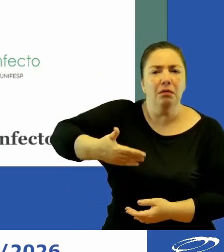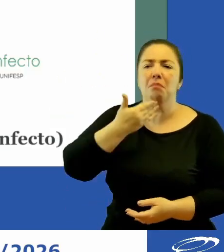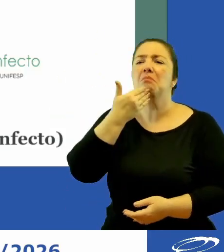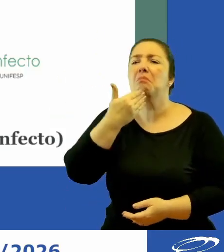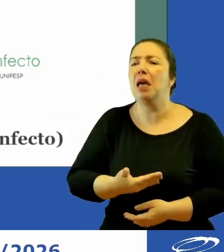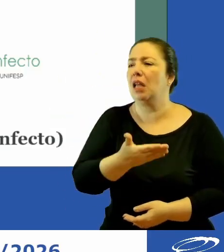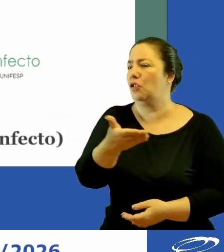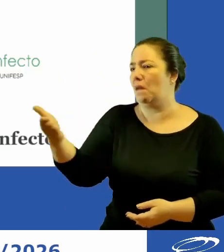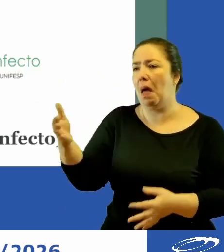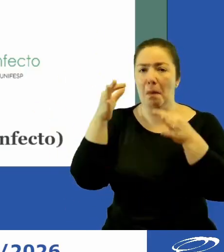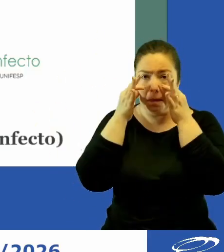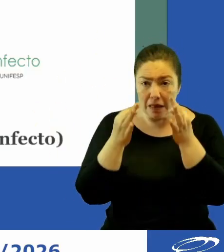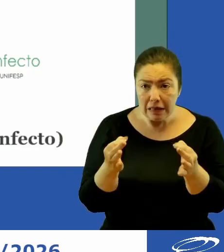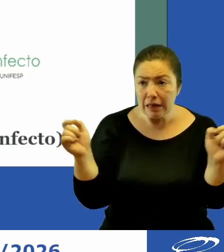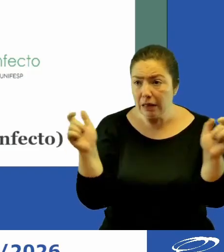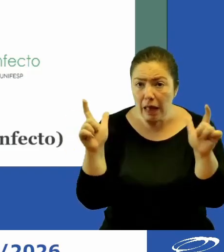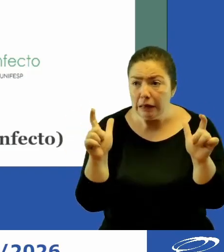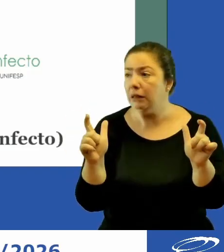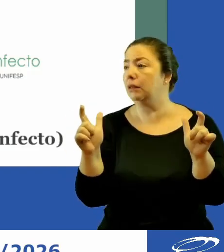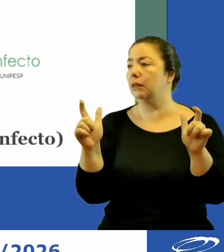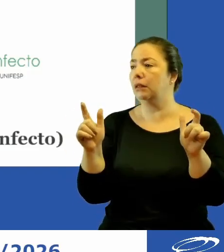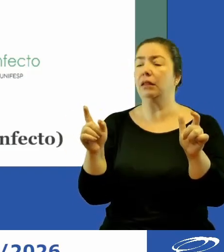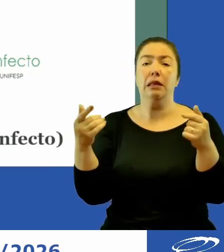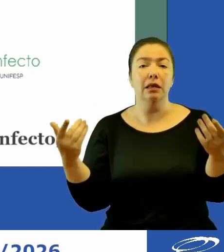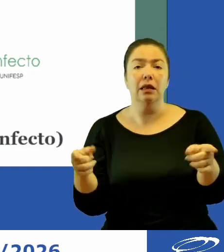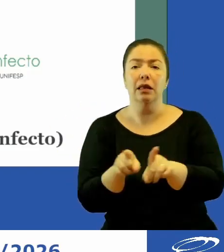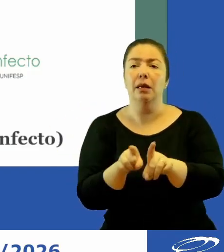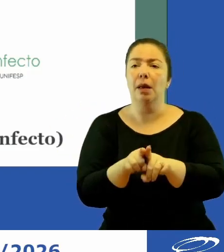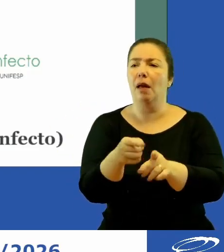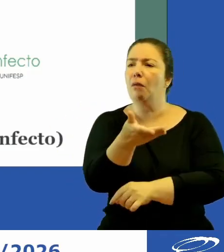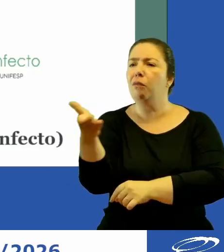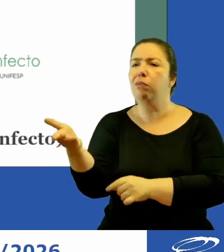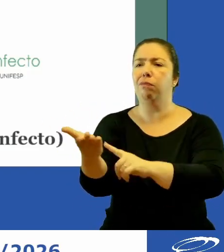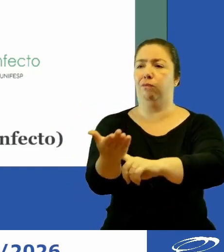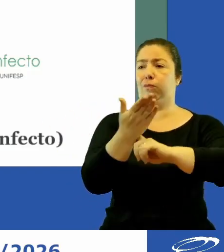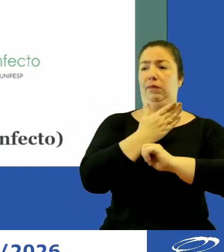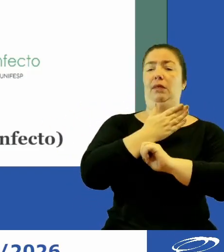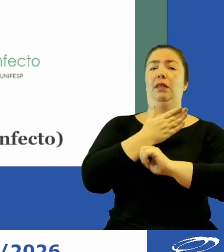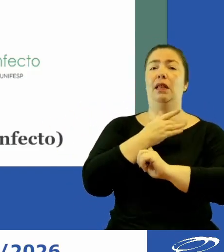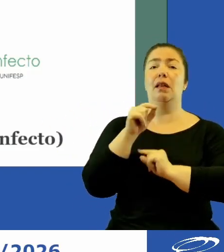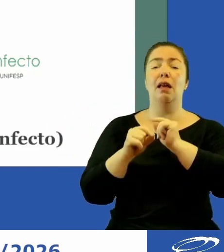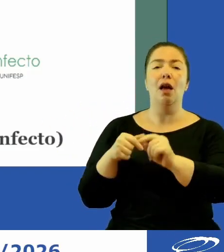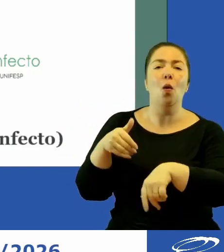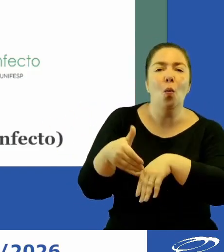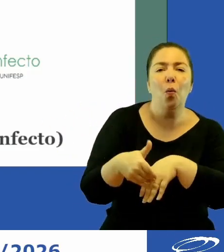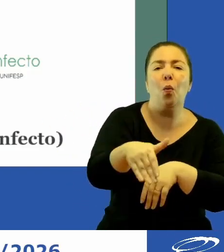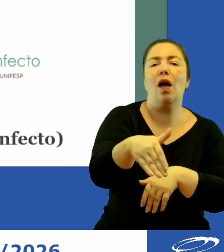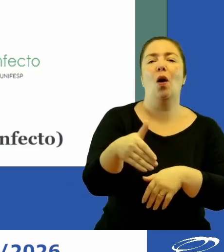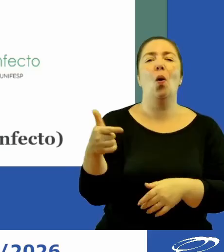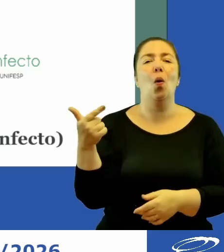a atenção dos senhores e a mão de vocês que estão aqui junto comigo, para que a gente possa caminhar